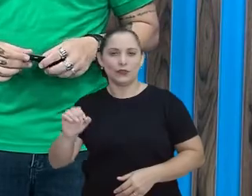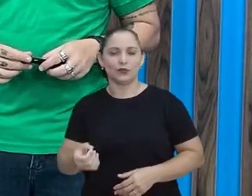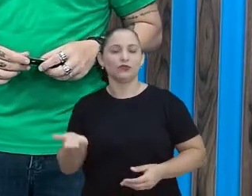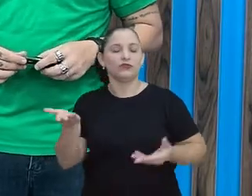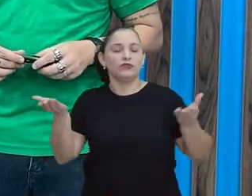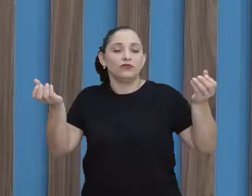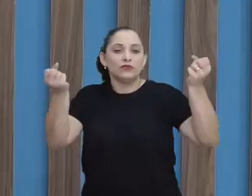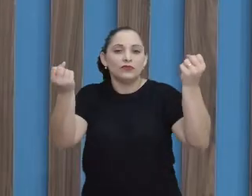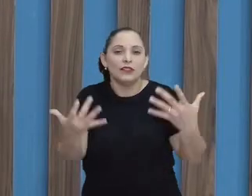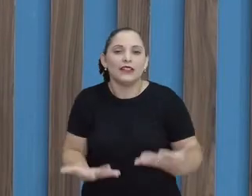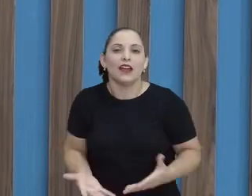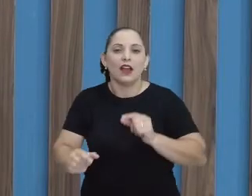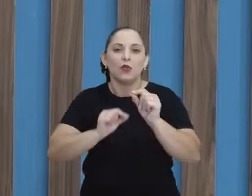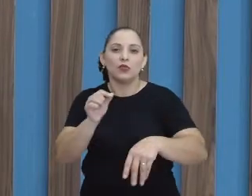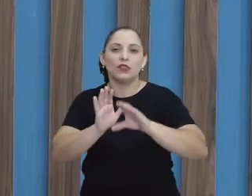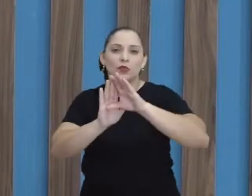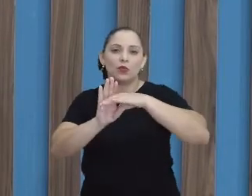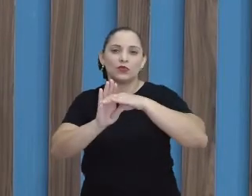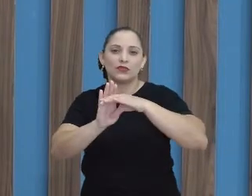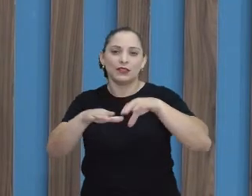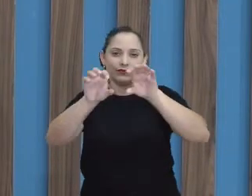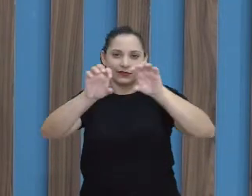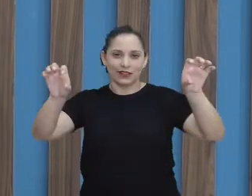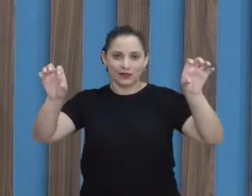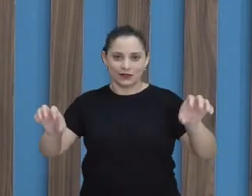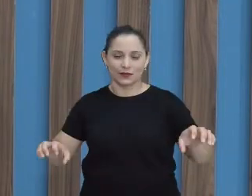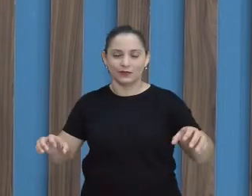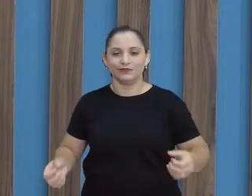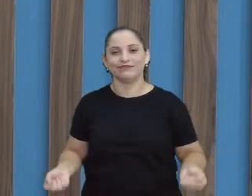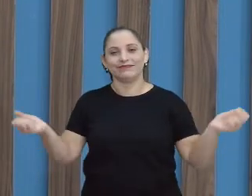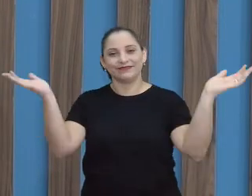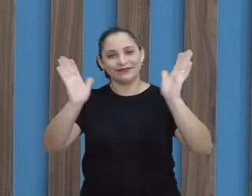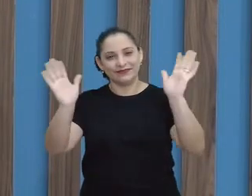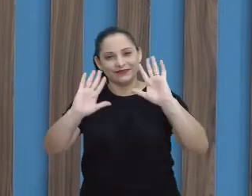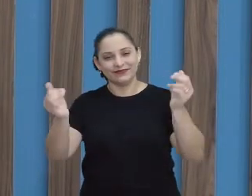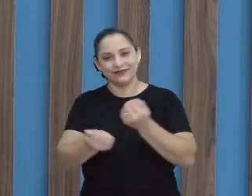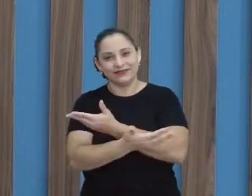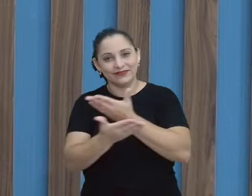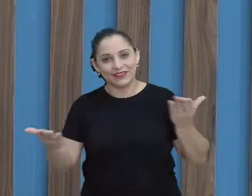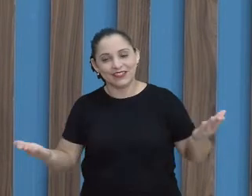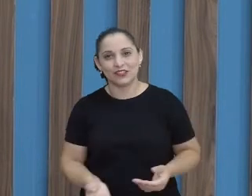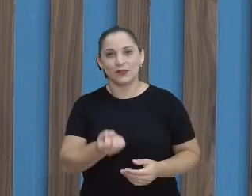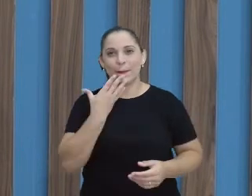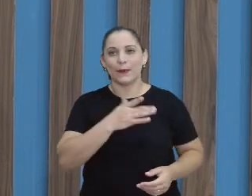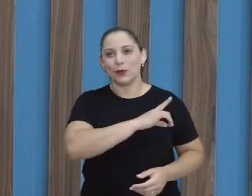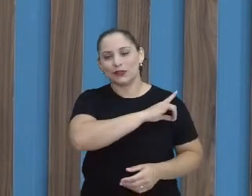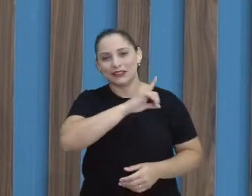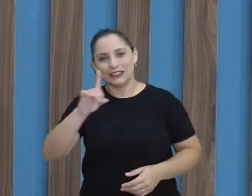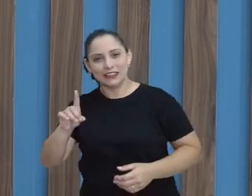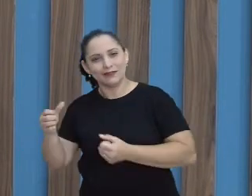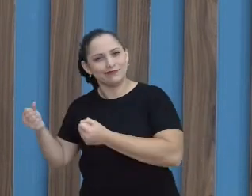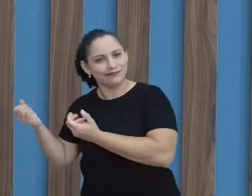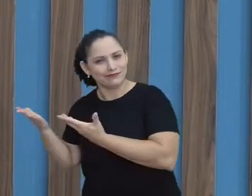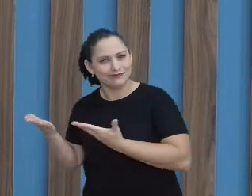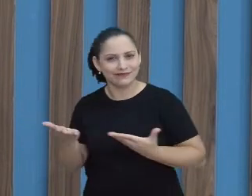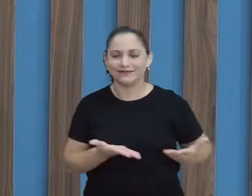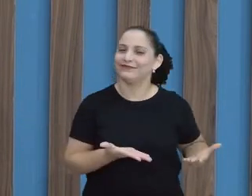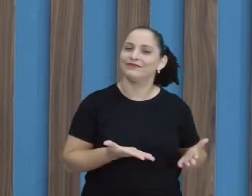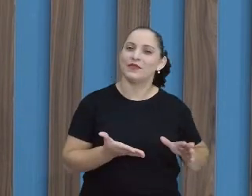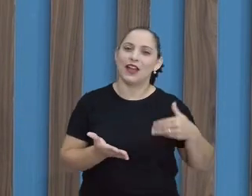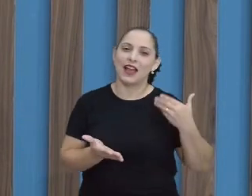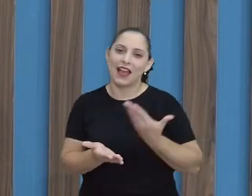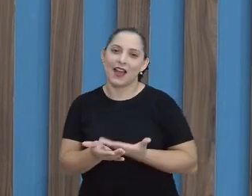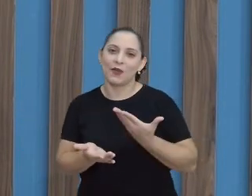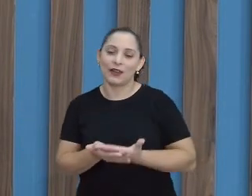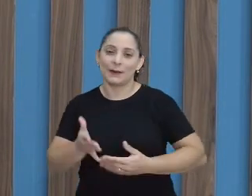aí, Pedro. Olá, pessoal. Muito bom dia para vocês. Sejam todos bem-vindos aí a mais uma